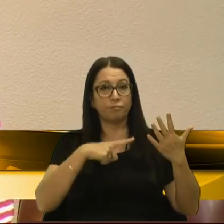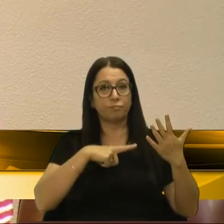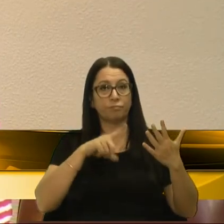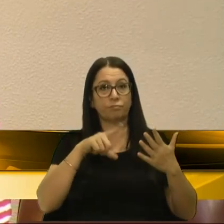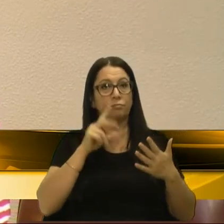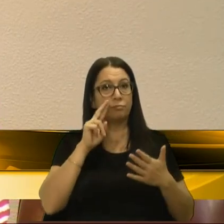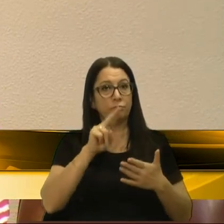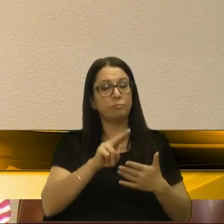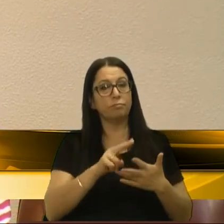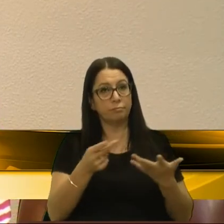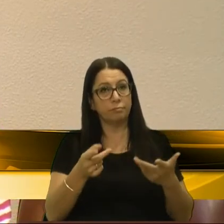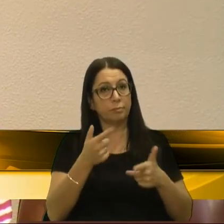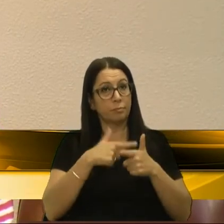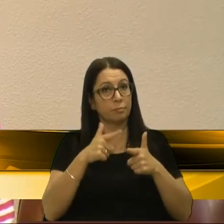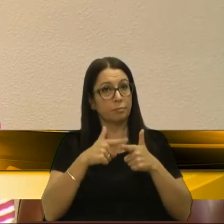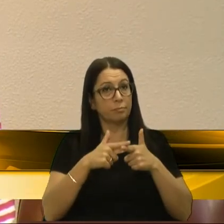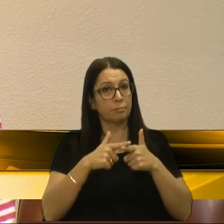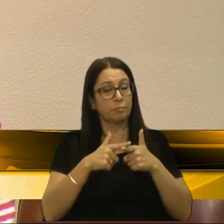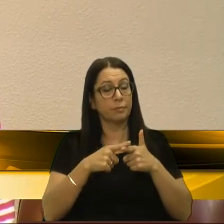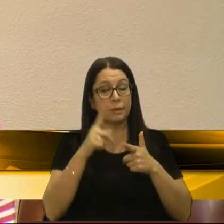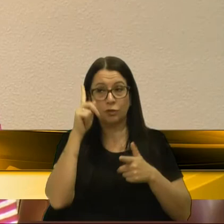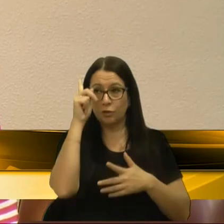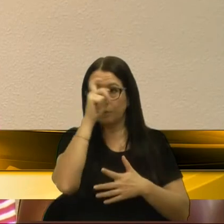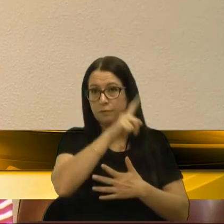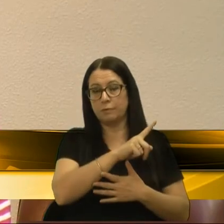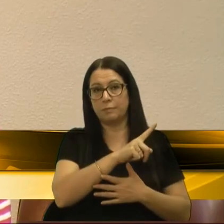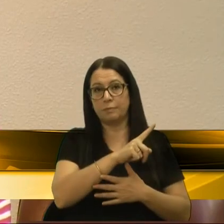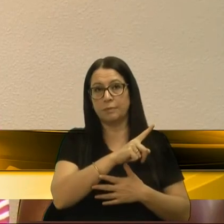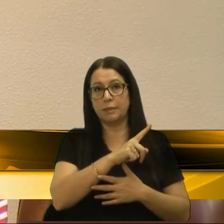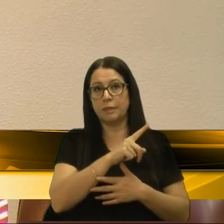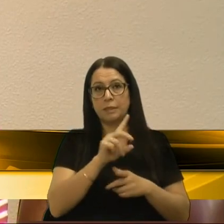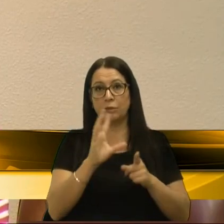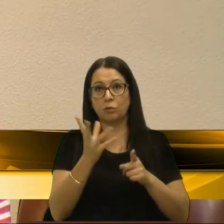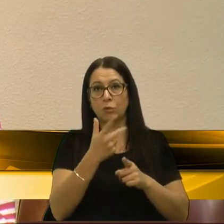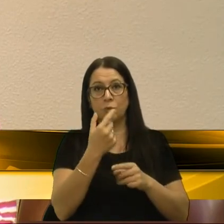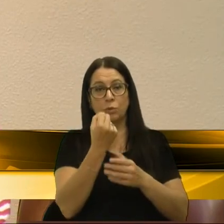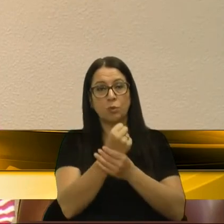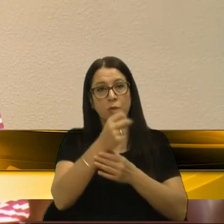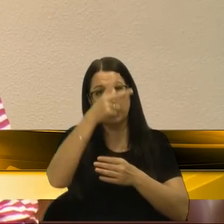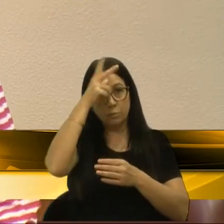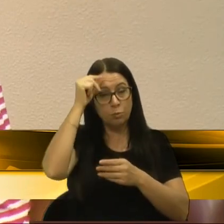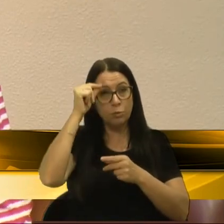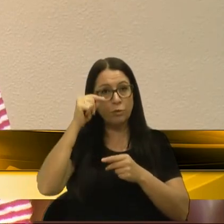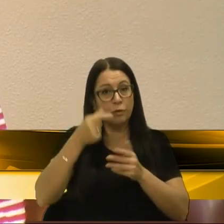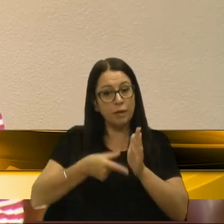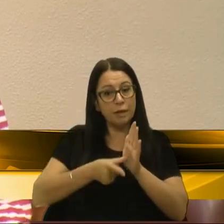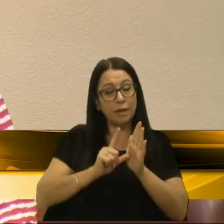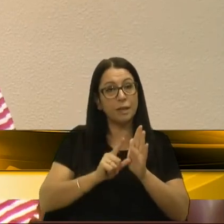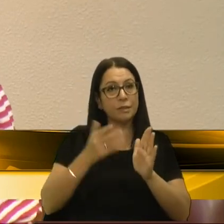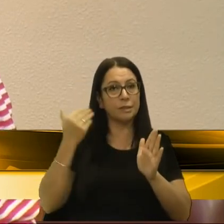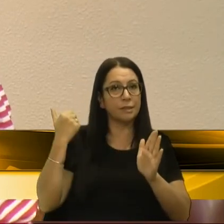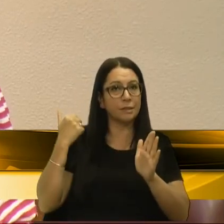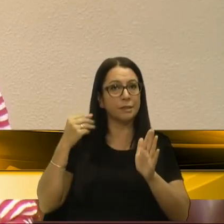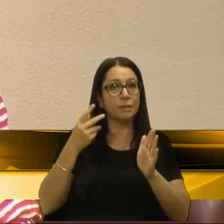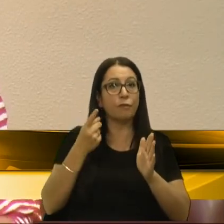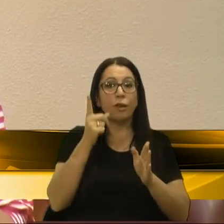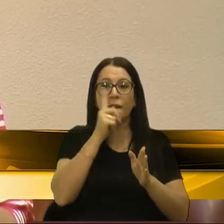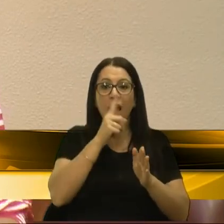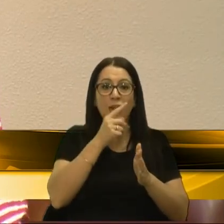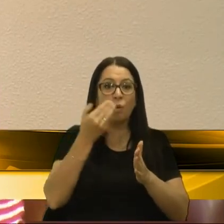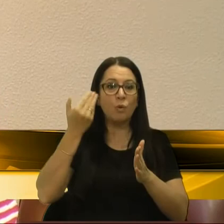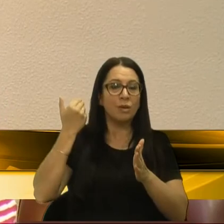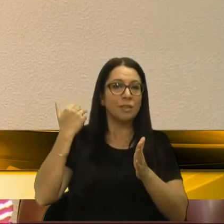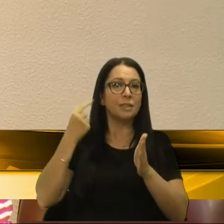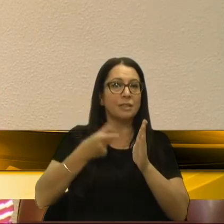acabam vindo, né? Então, é um problema complexo, que engloba não apenas a segurança pública, mas o que vem antes, né? O que acabou falhando antes e